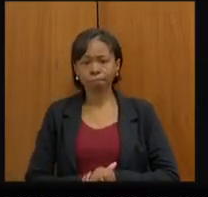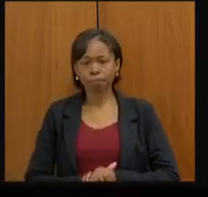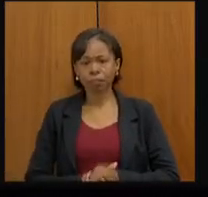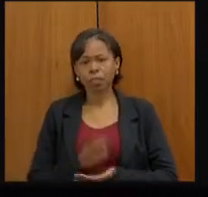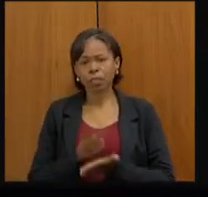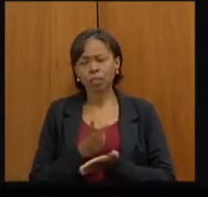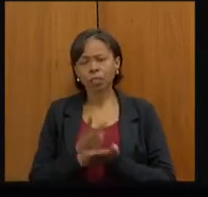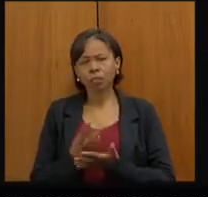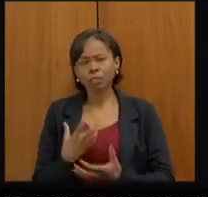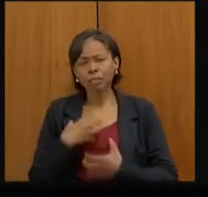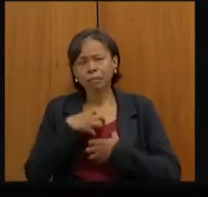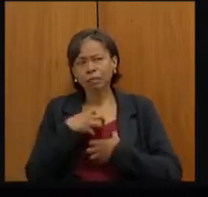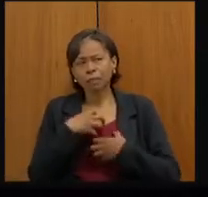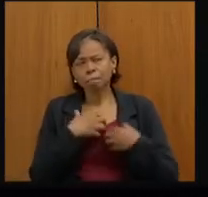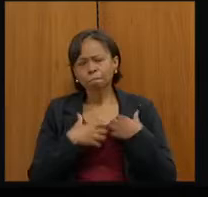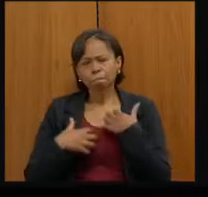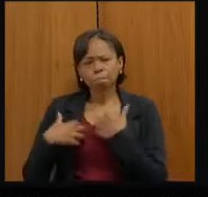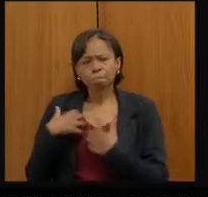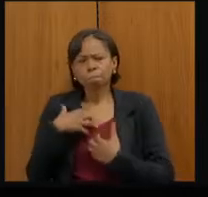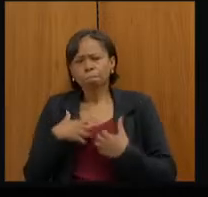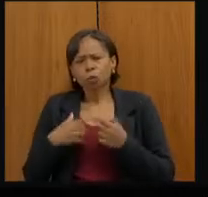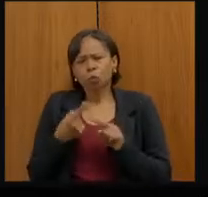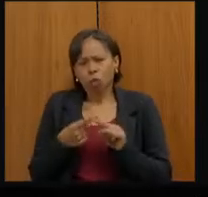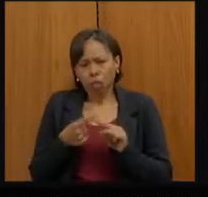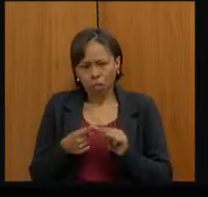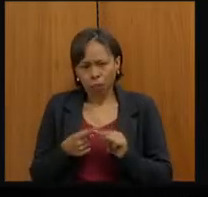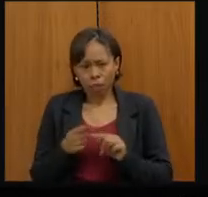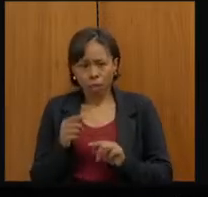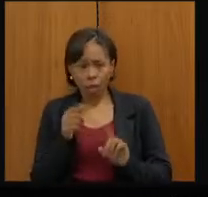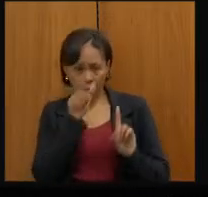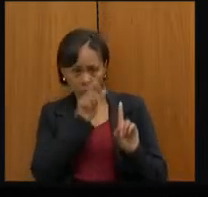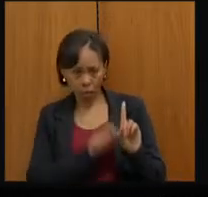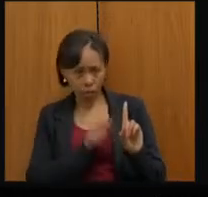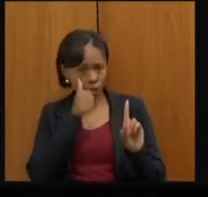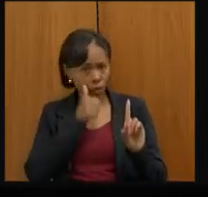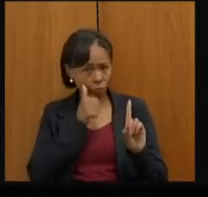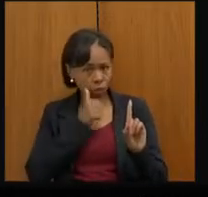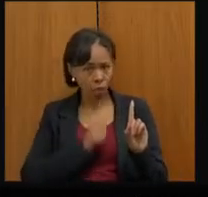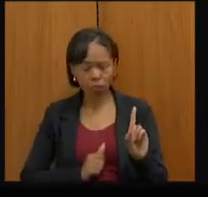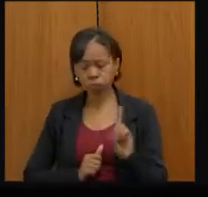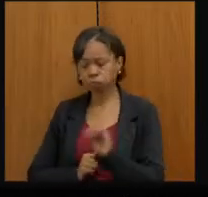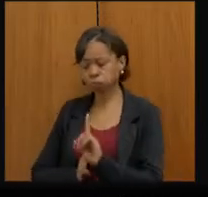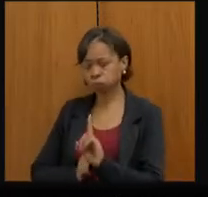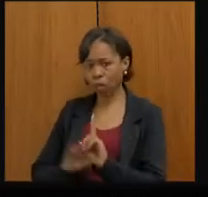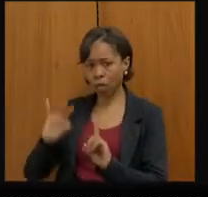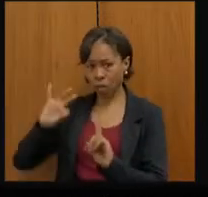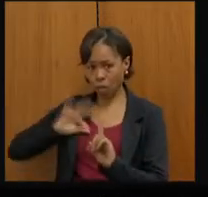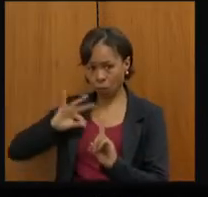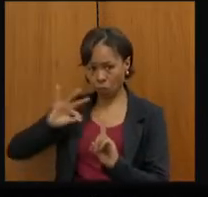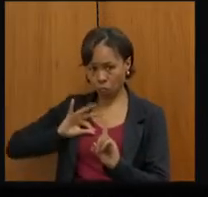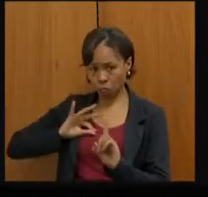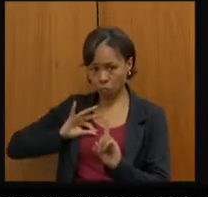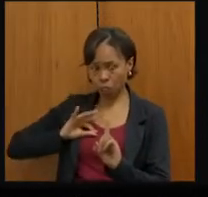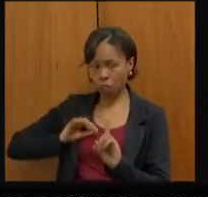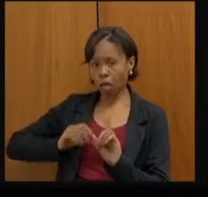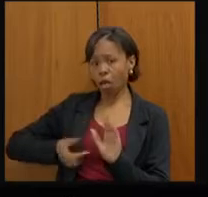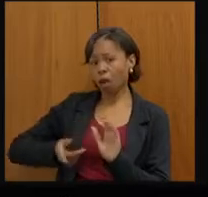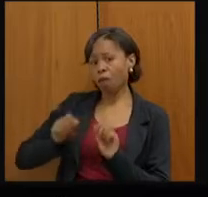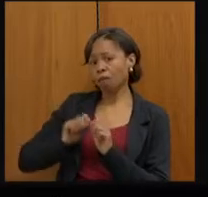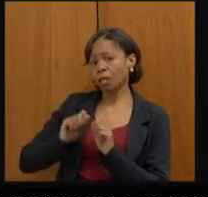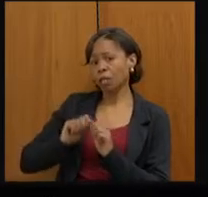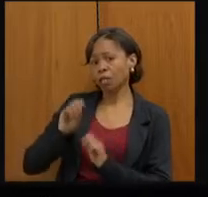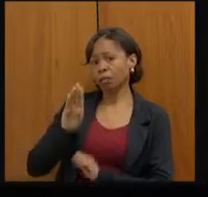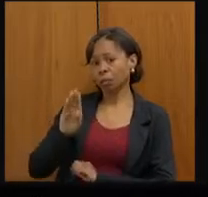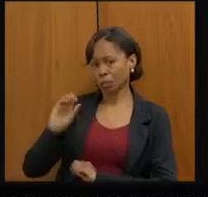incomodava vamos era a mulher fazia o boletim de ocorrência e depois ela não tinha continuidade ela não